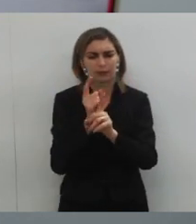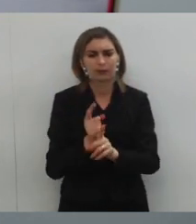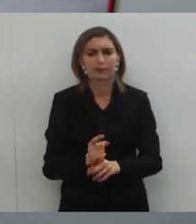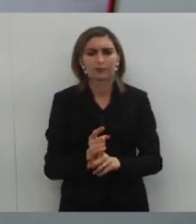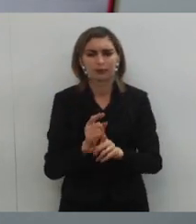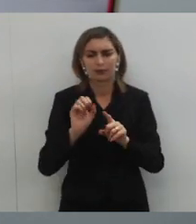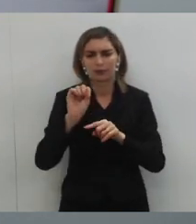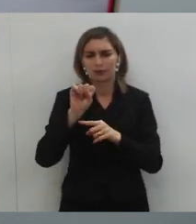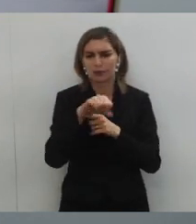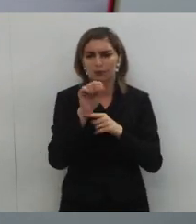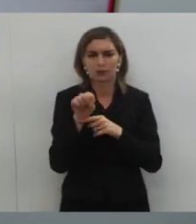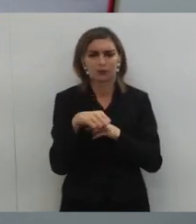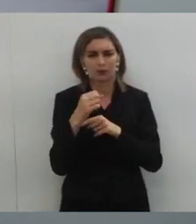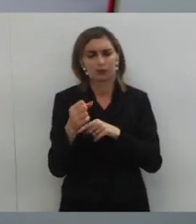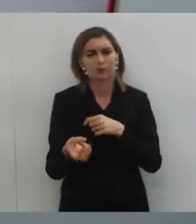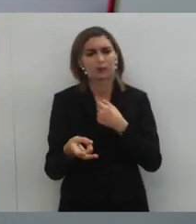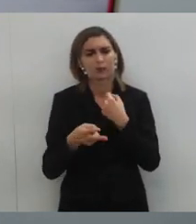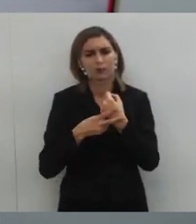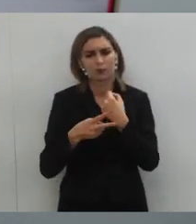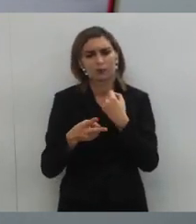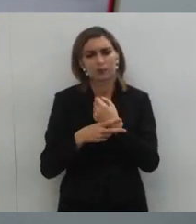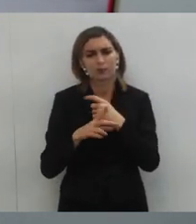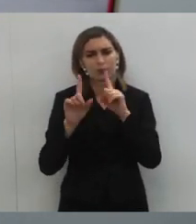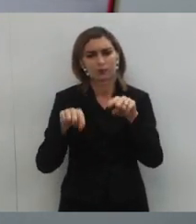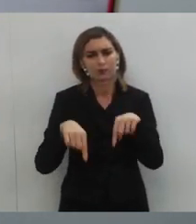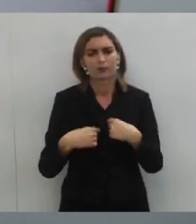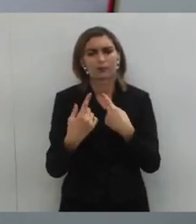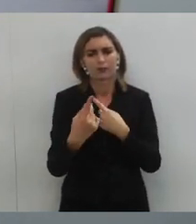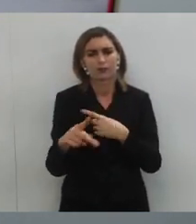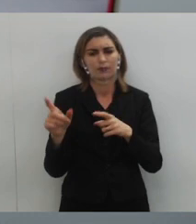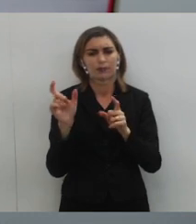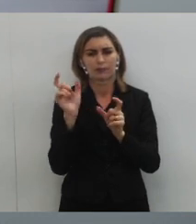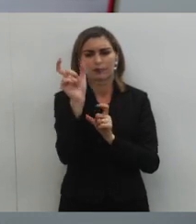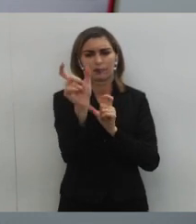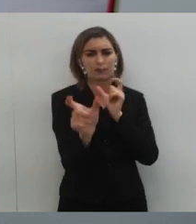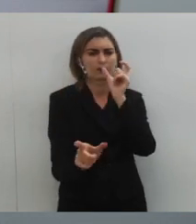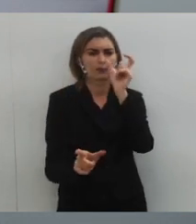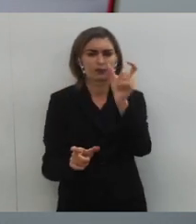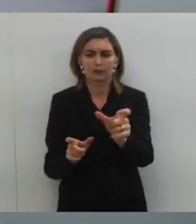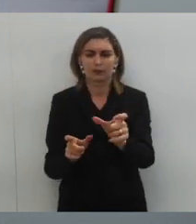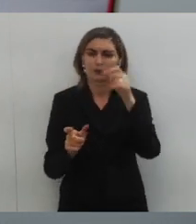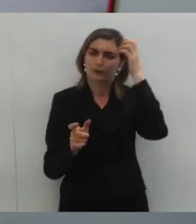identificar o sujeito. O verbo, ela é uma palavra